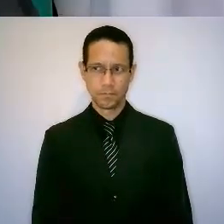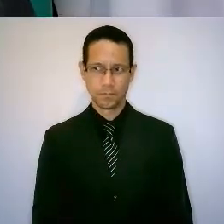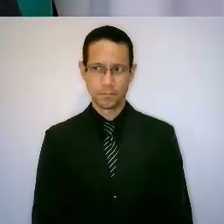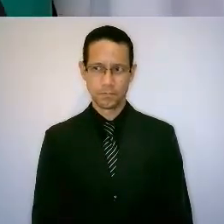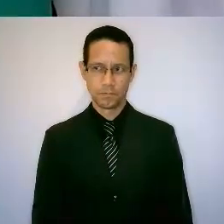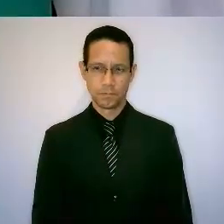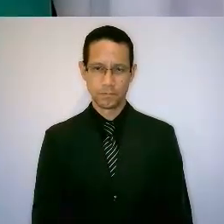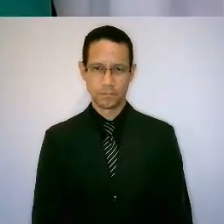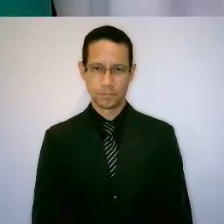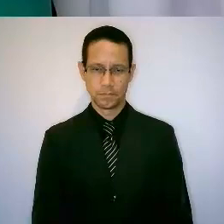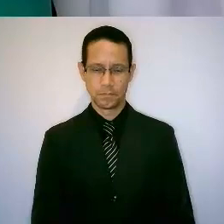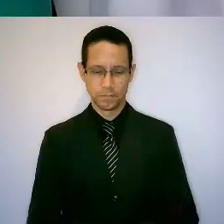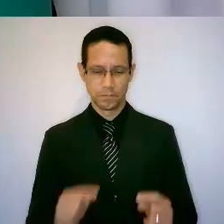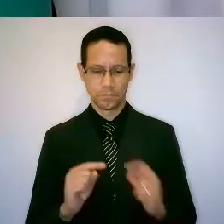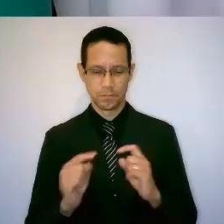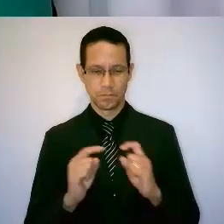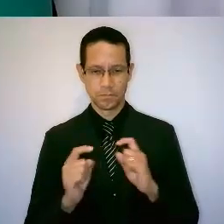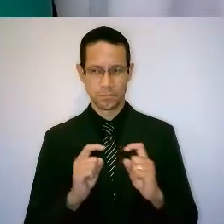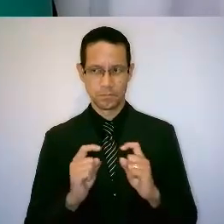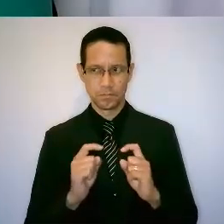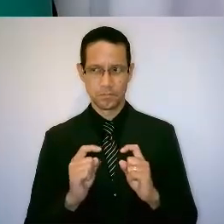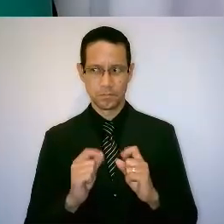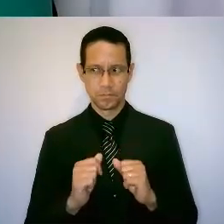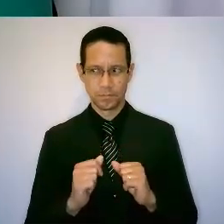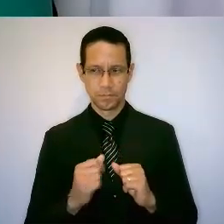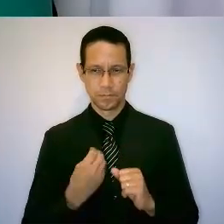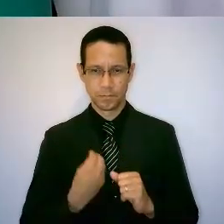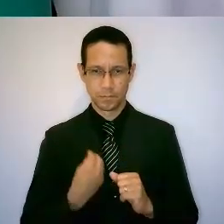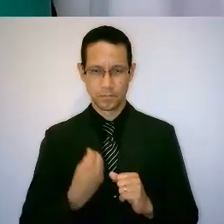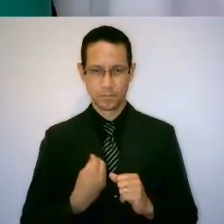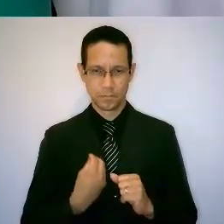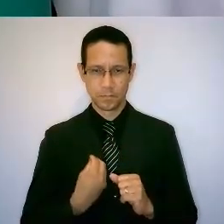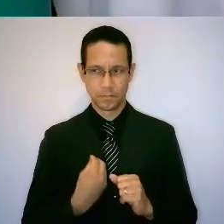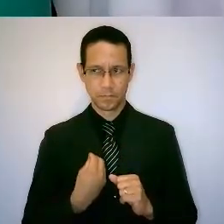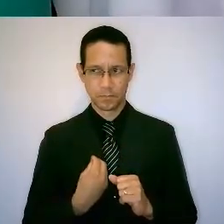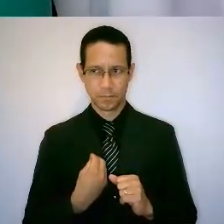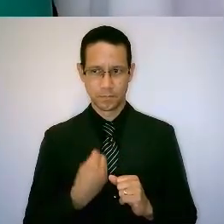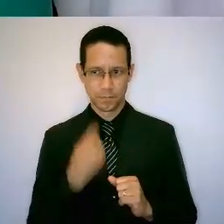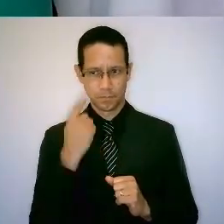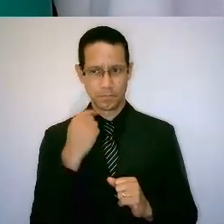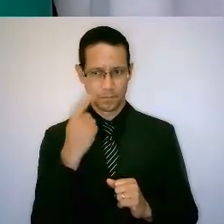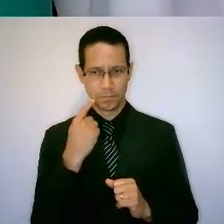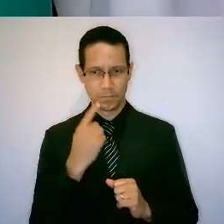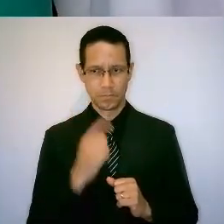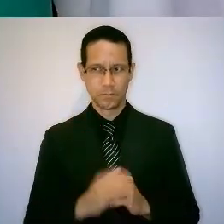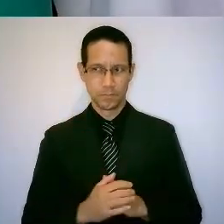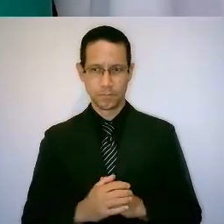seguinte uma presença do desembargador Saraiva